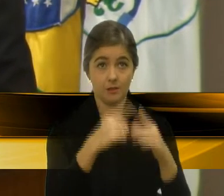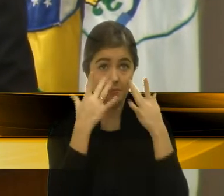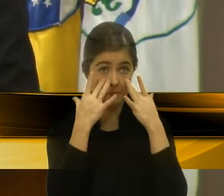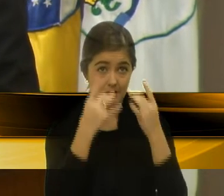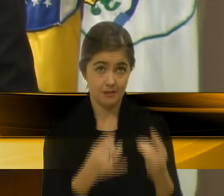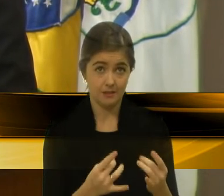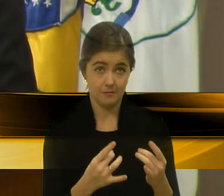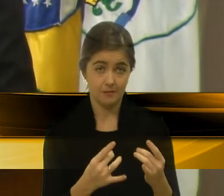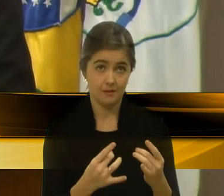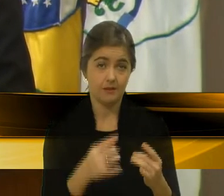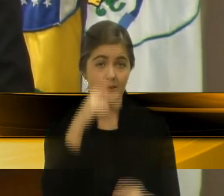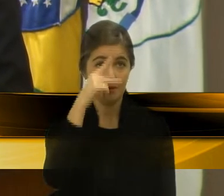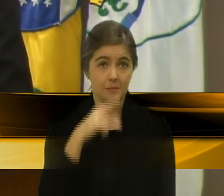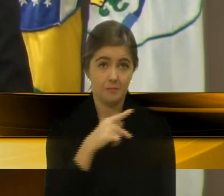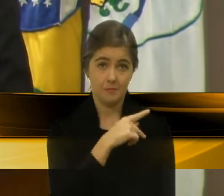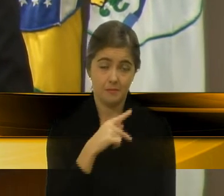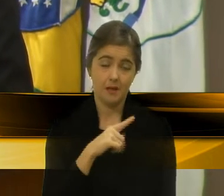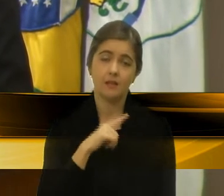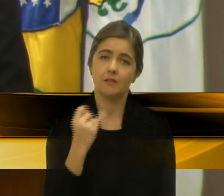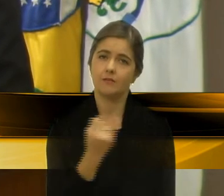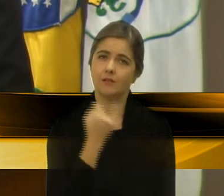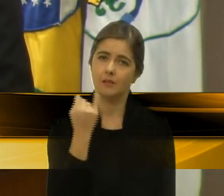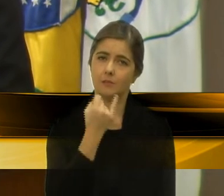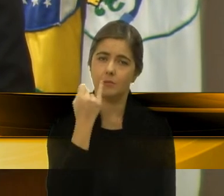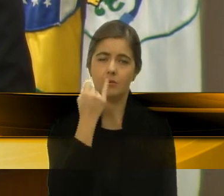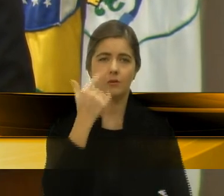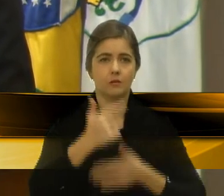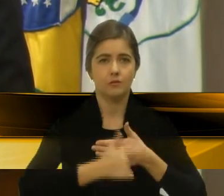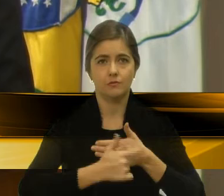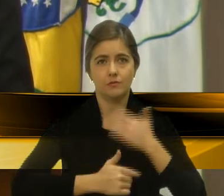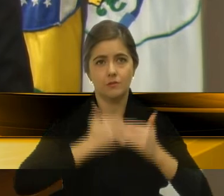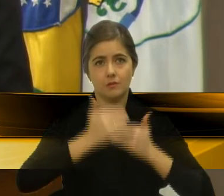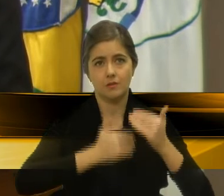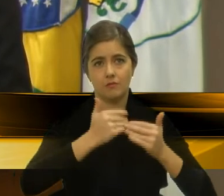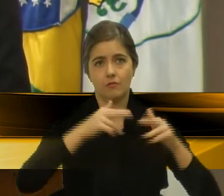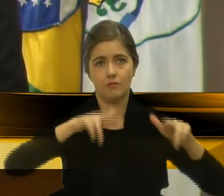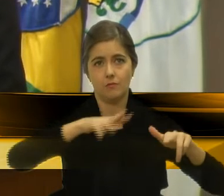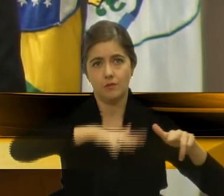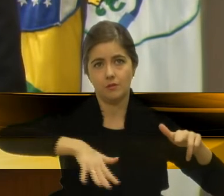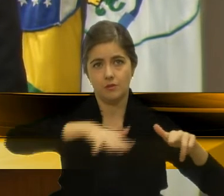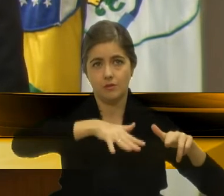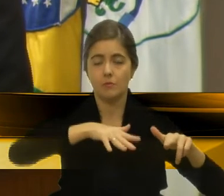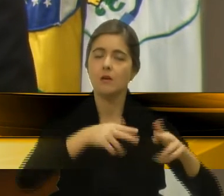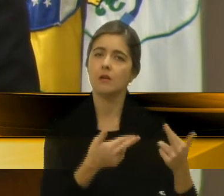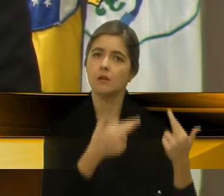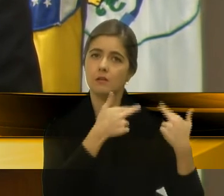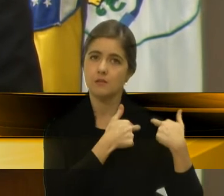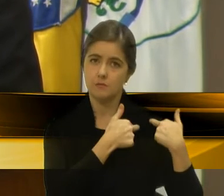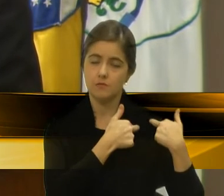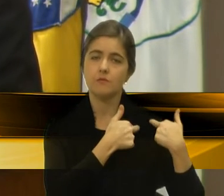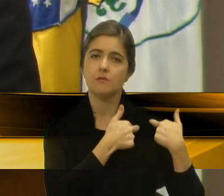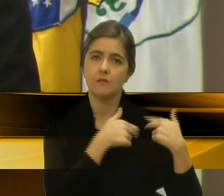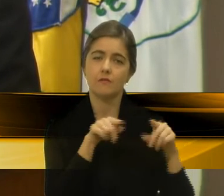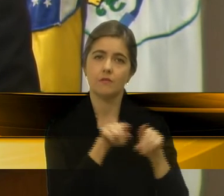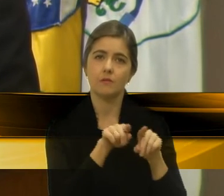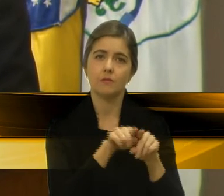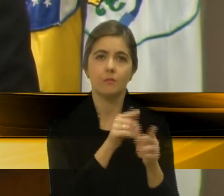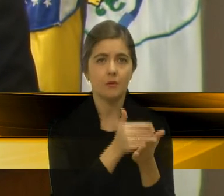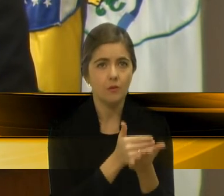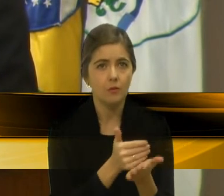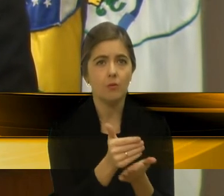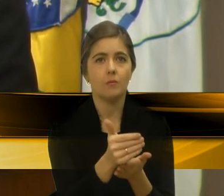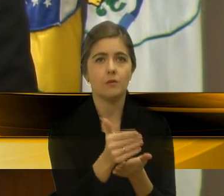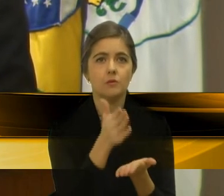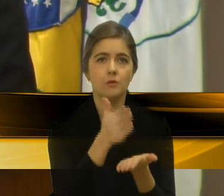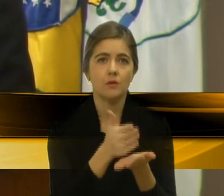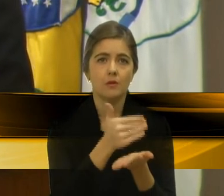camandulenses tiveram importante papel no desenvolvimento na região. Foram responsáveis pela introdução do cultivo da